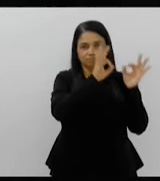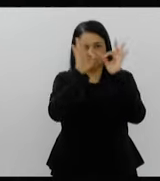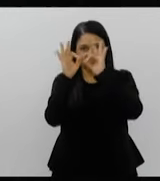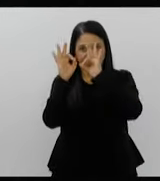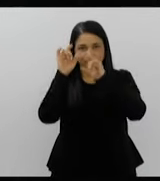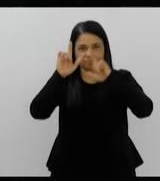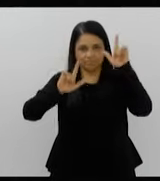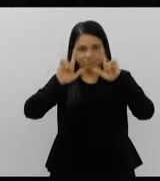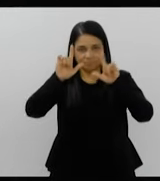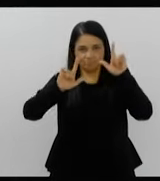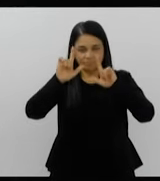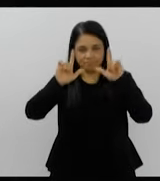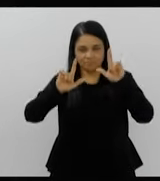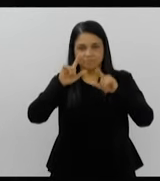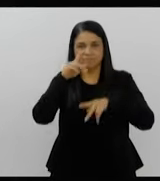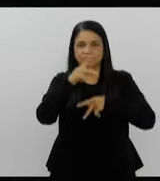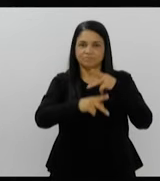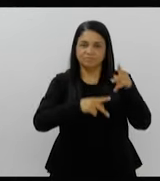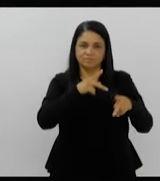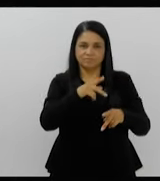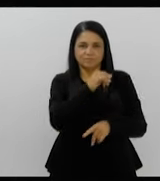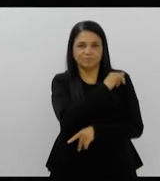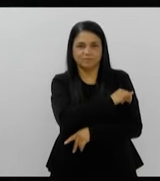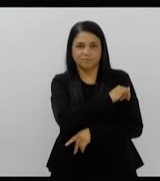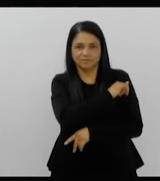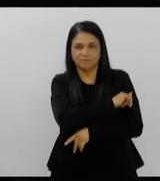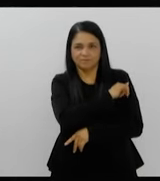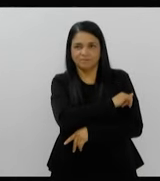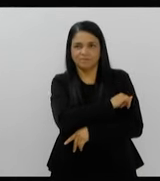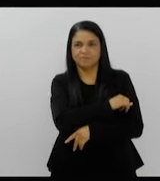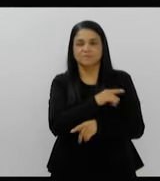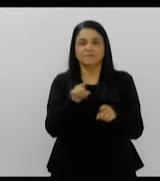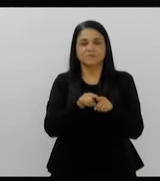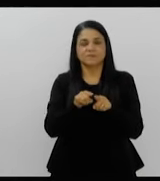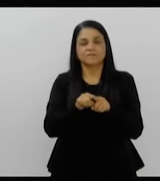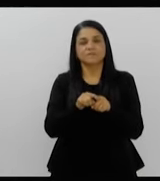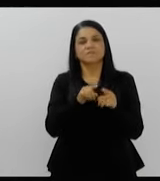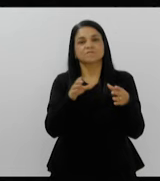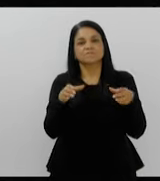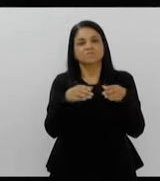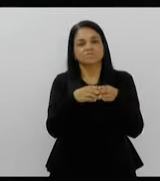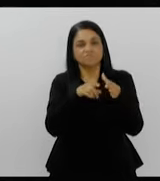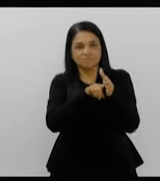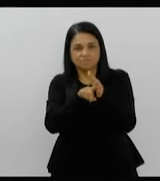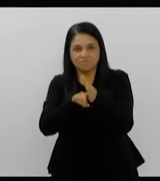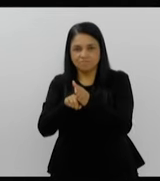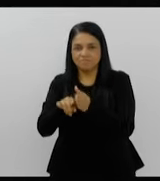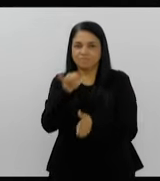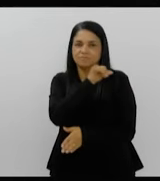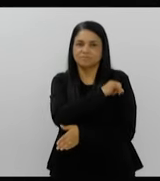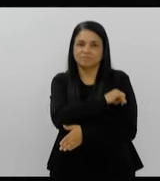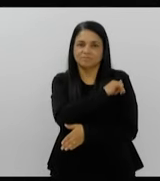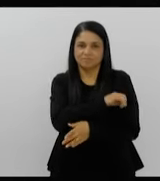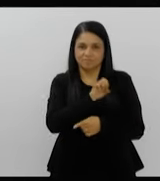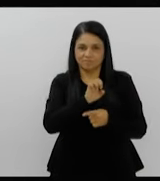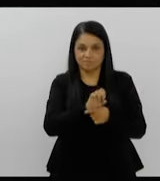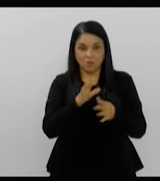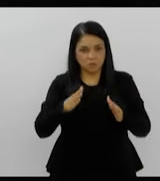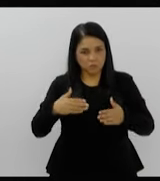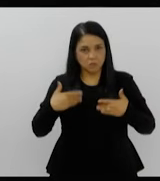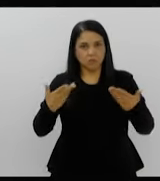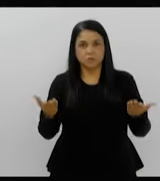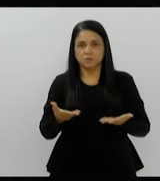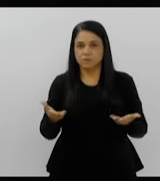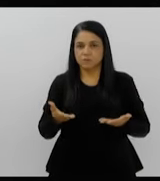povo fluminense e, especialmente, à comunidade científica do Estado do Rio de Janeiro, que hoje foi